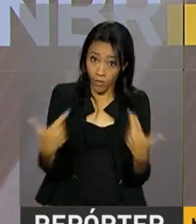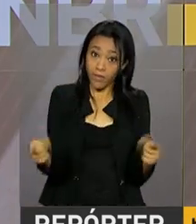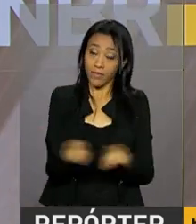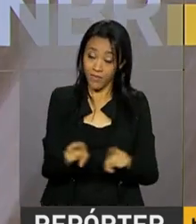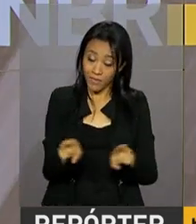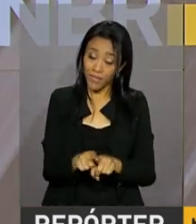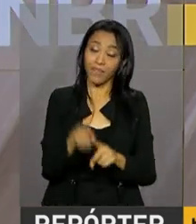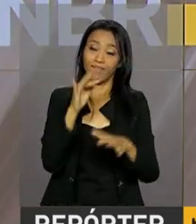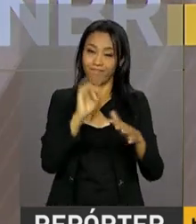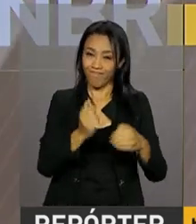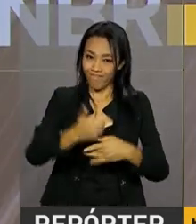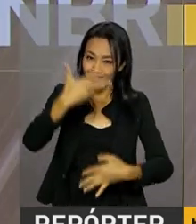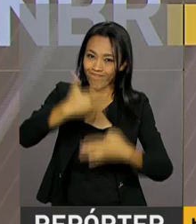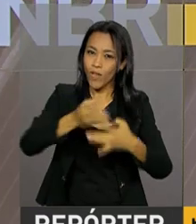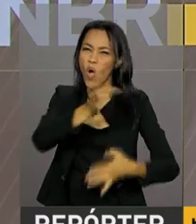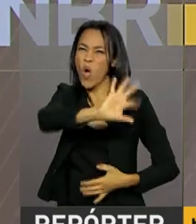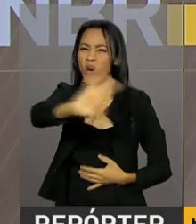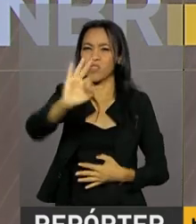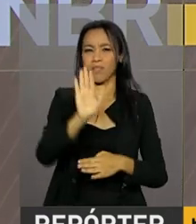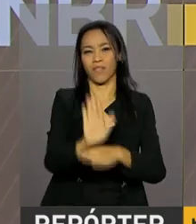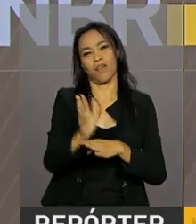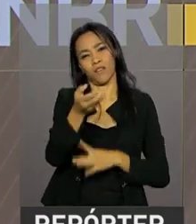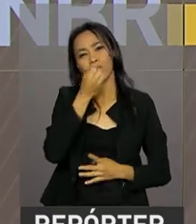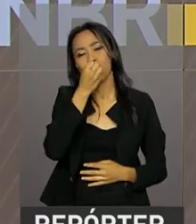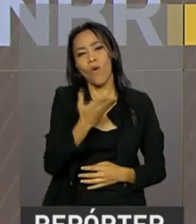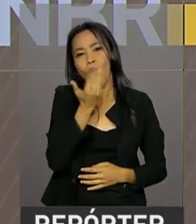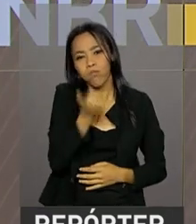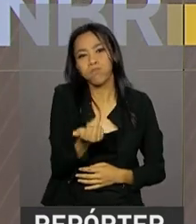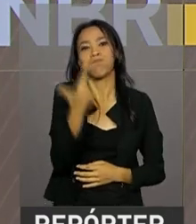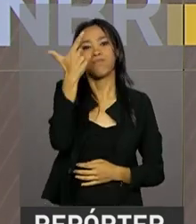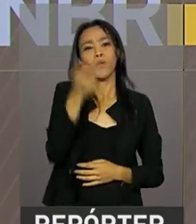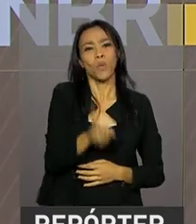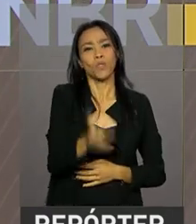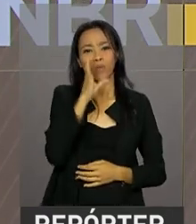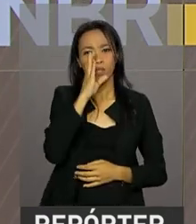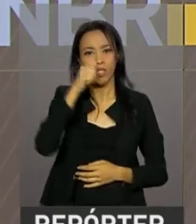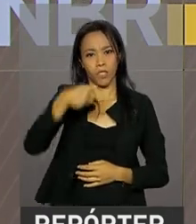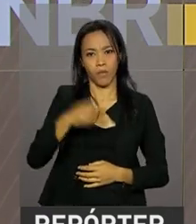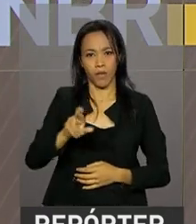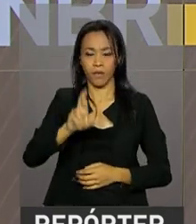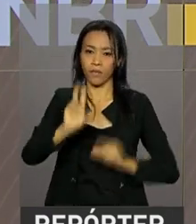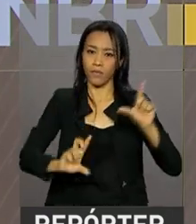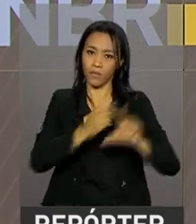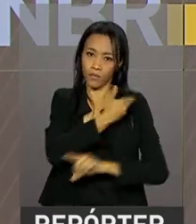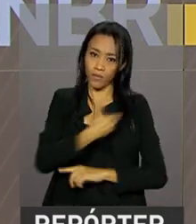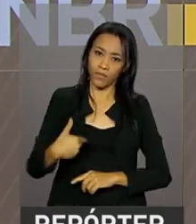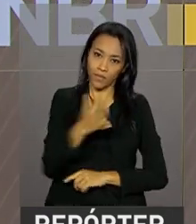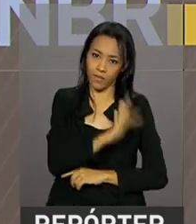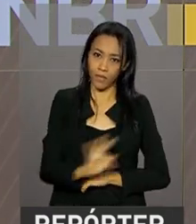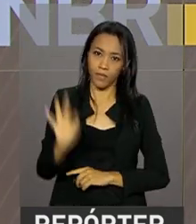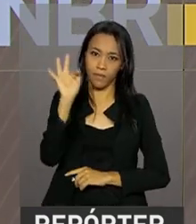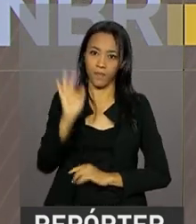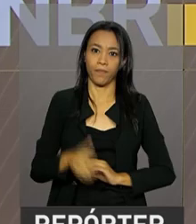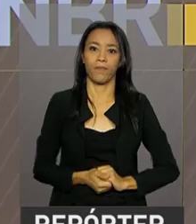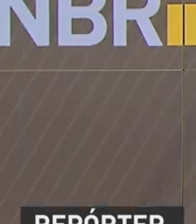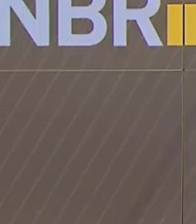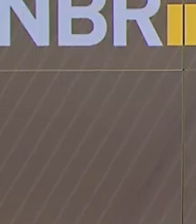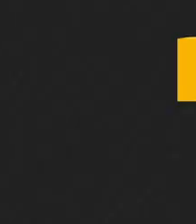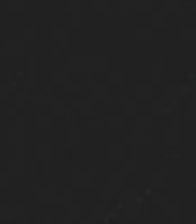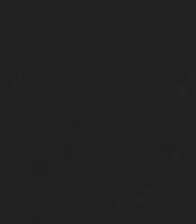também em nossas redes sociais uma ótima tarde para você um bom almoço Continue com a gente aqui na NBR a TV do Governo